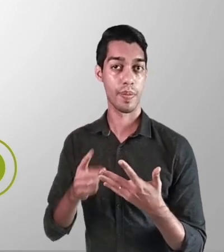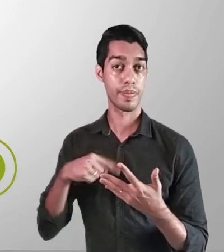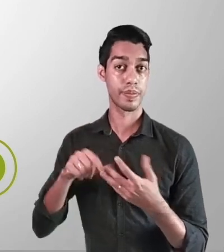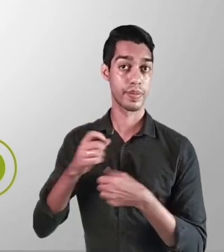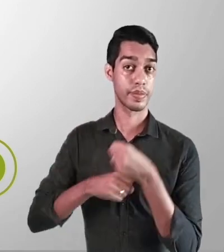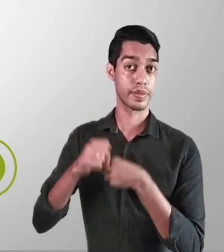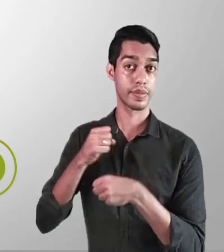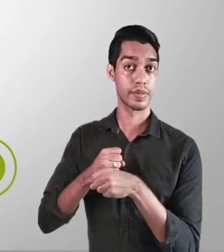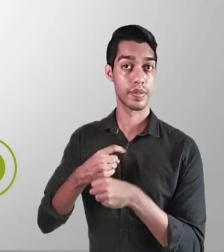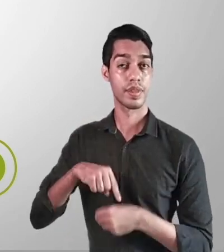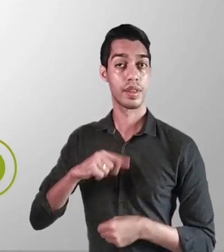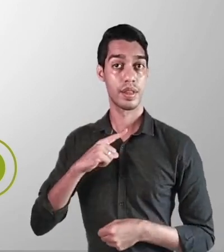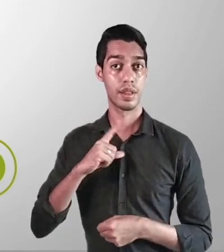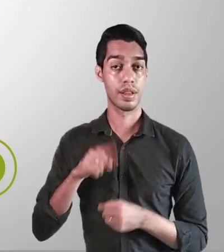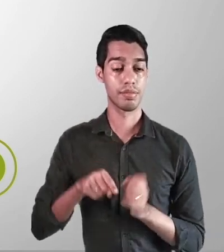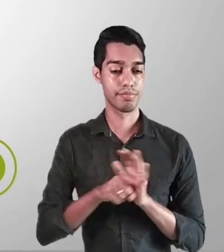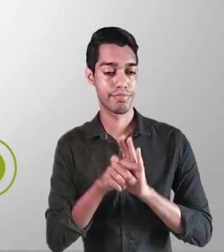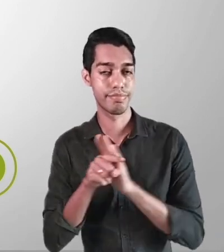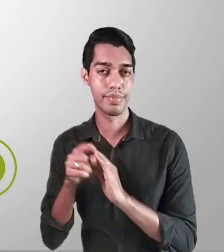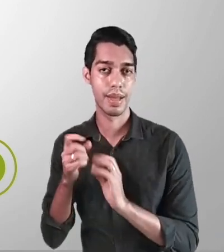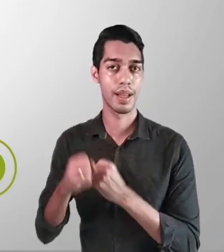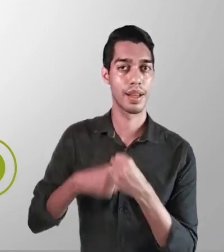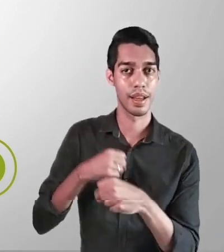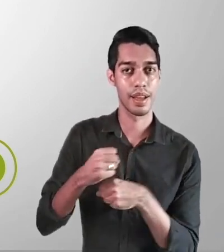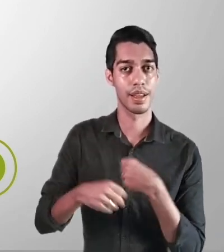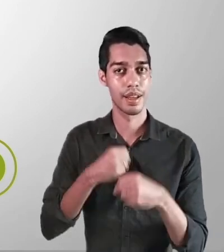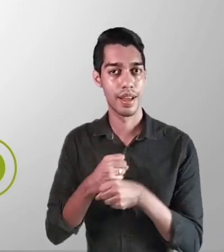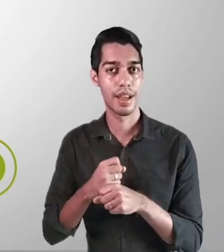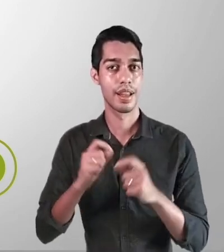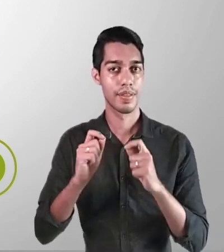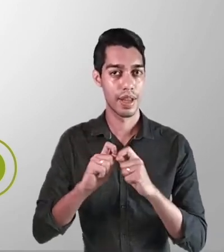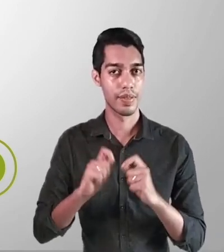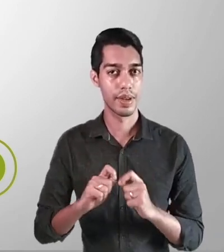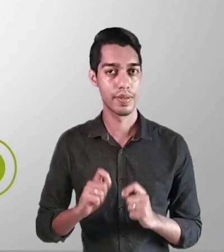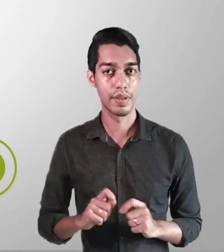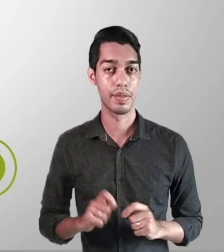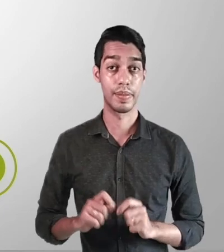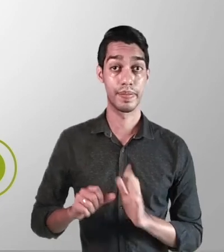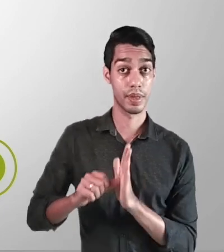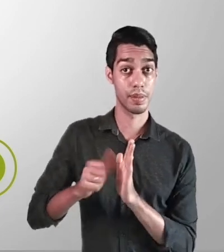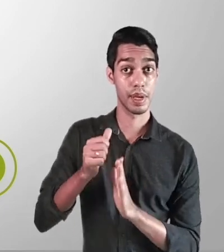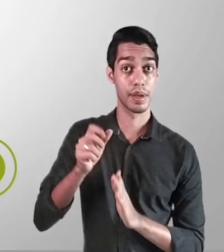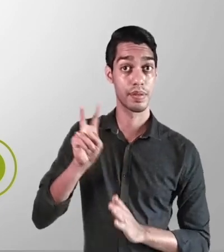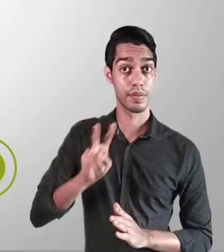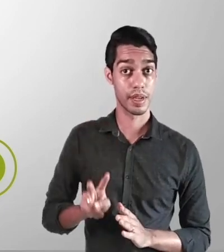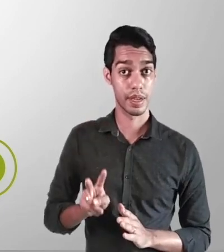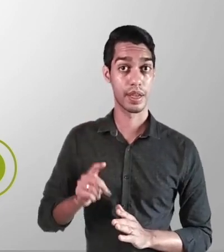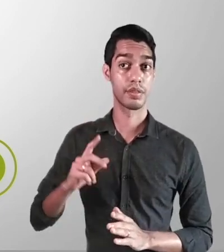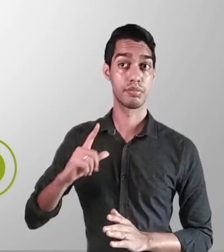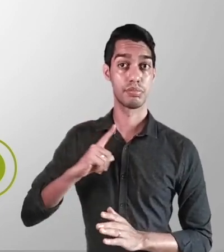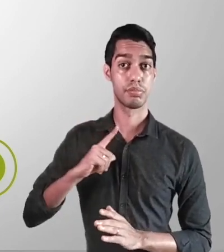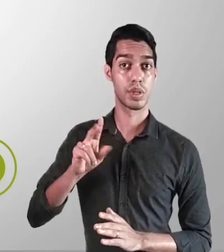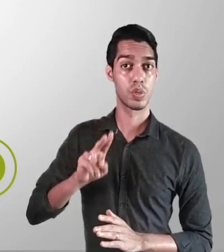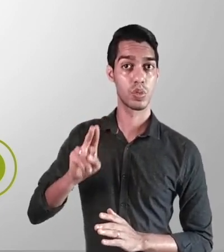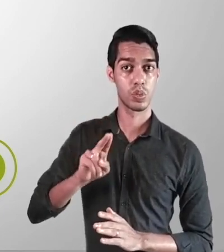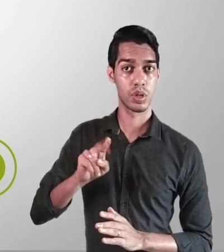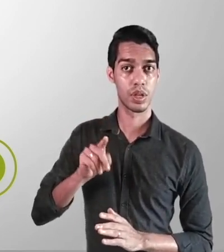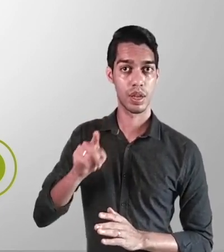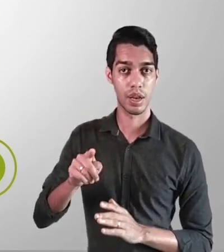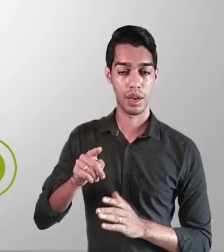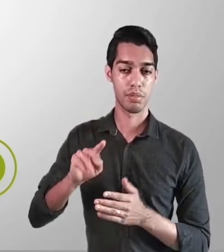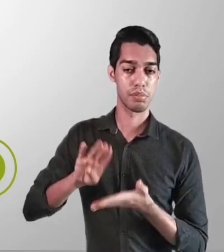que realizamos a cada ano, a primeira vez em que o uso do banco no